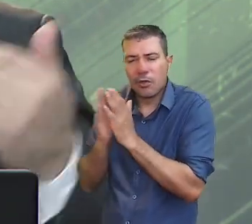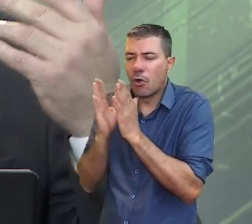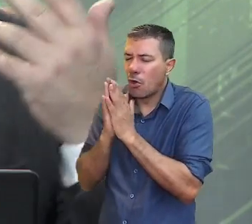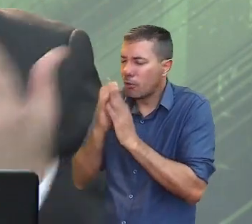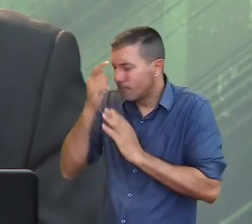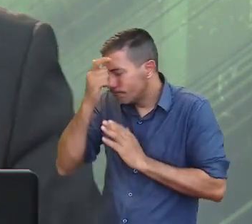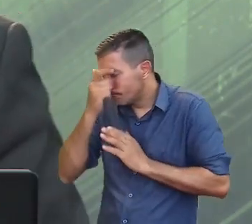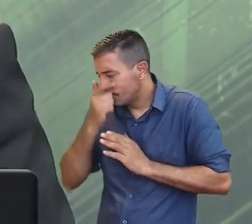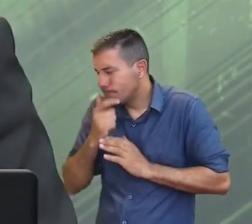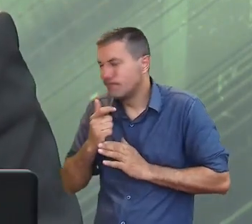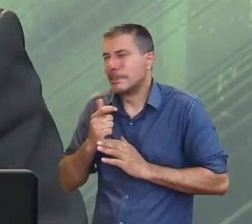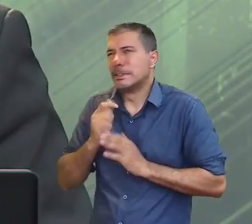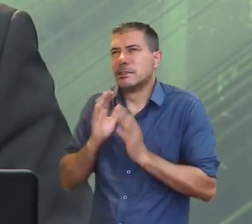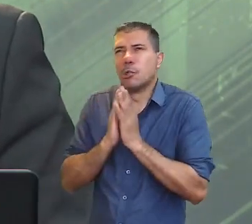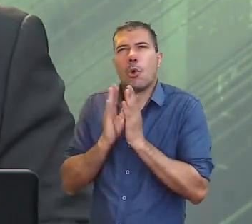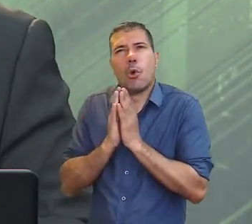mim,